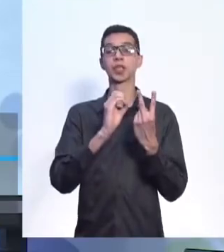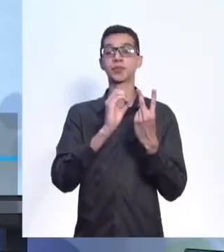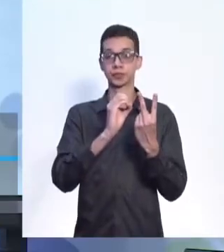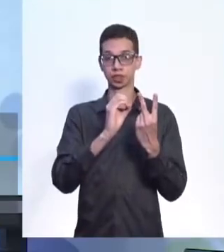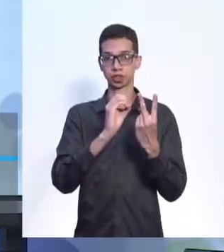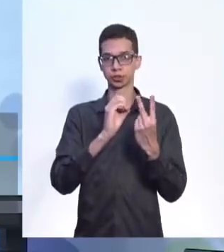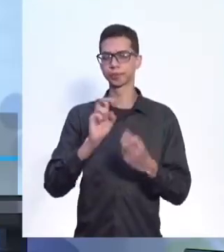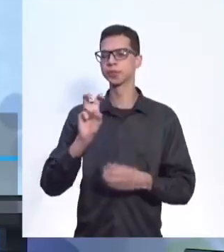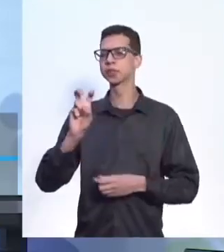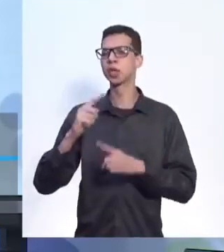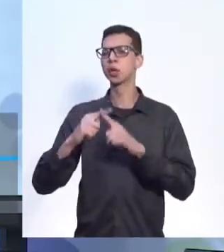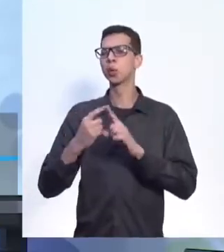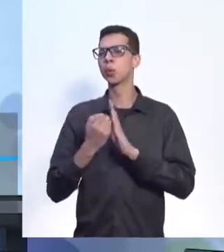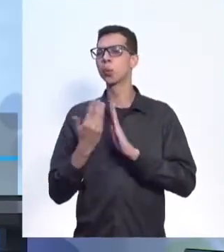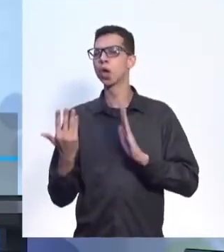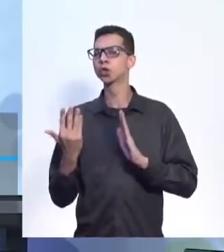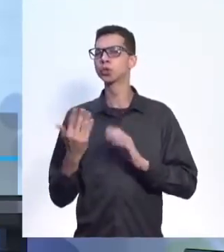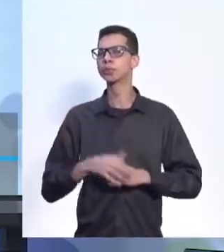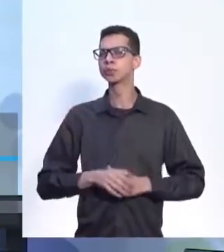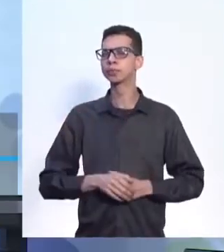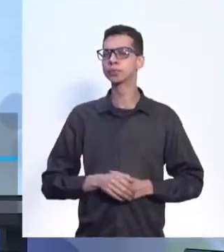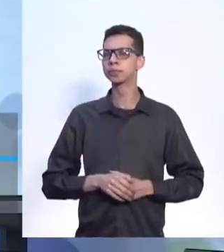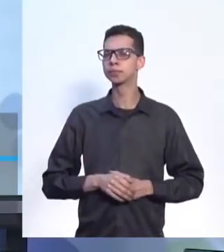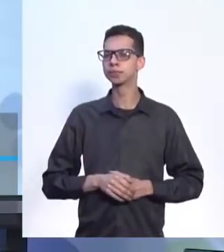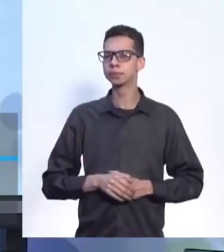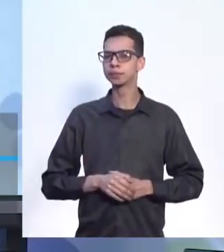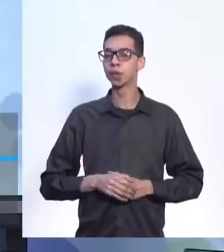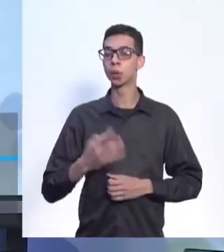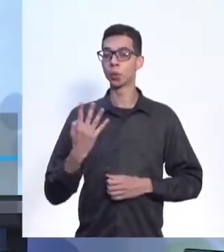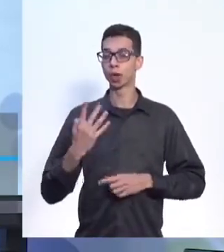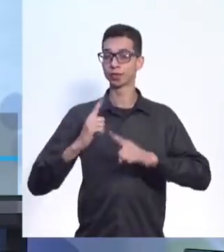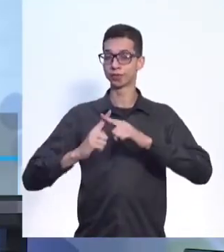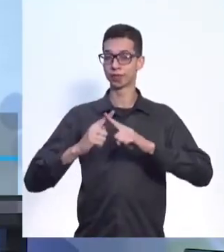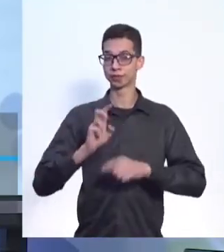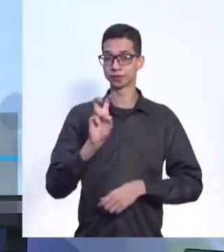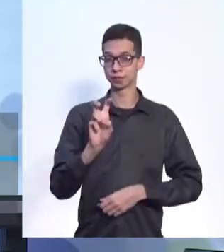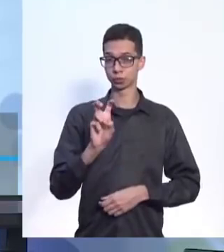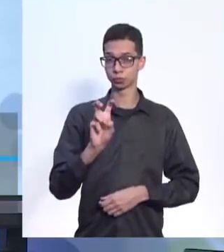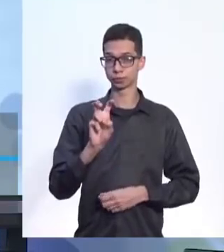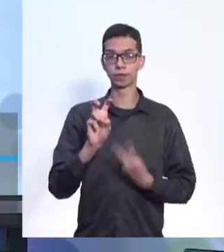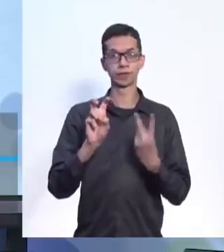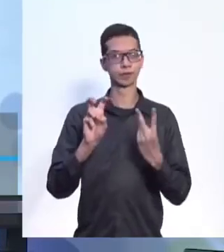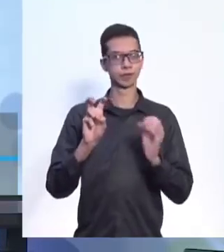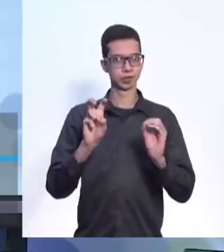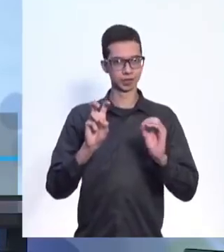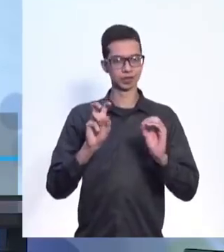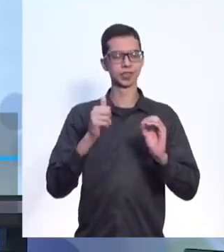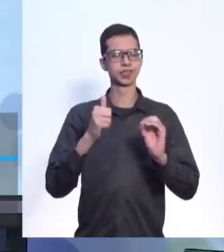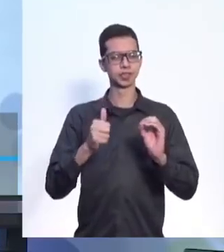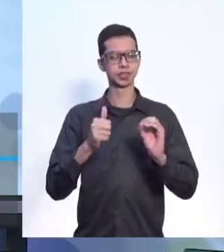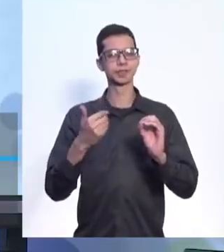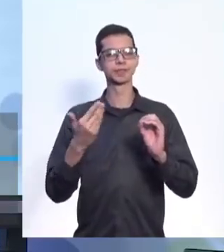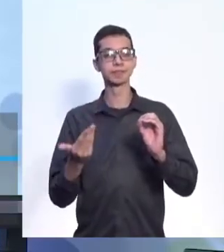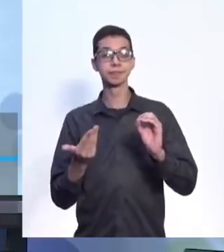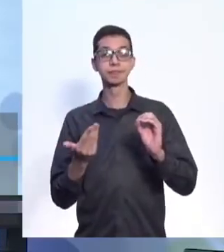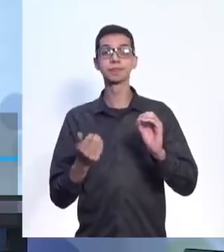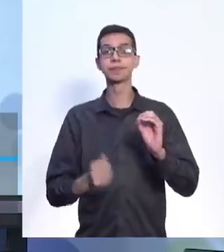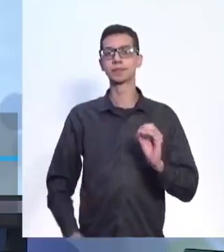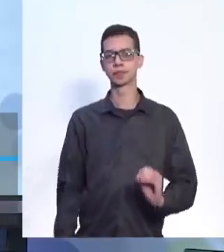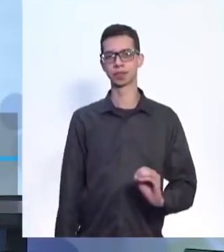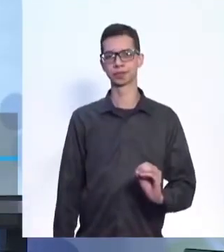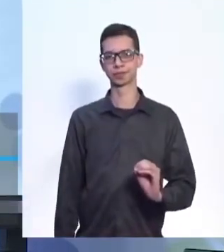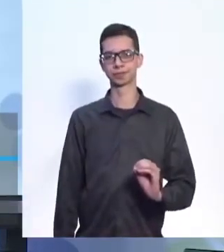5. 5, 10, 15, 20. Vão ser 4 vezes. 4 vezes 5, 20. Resto,